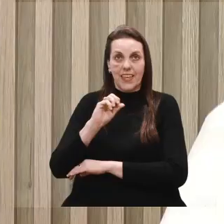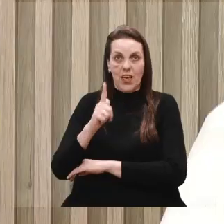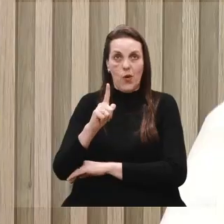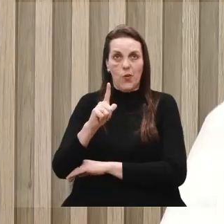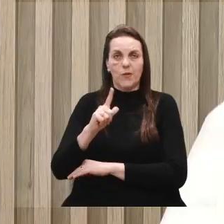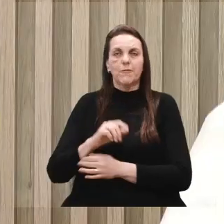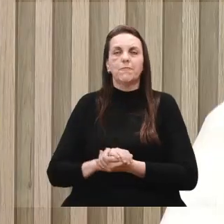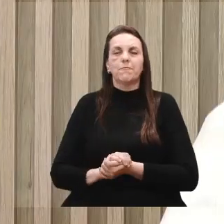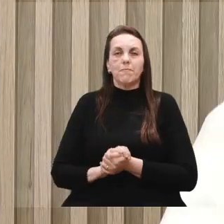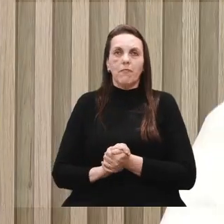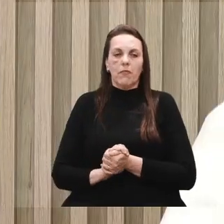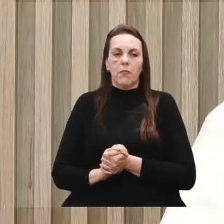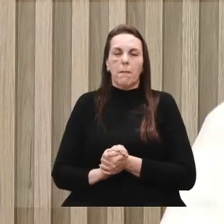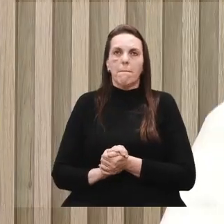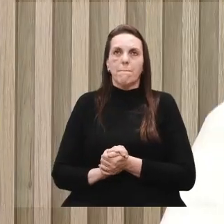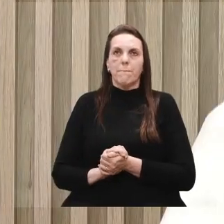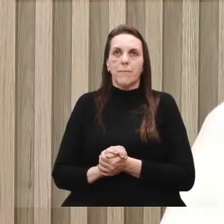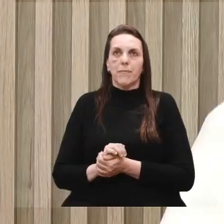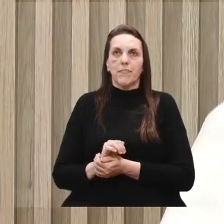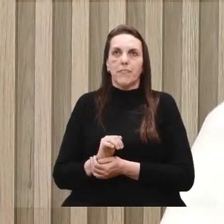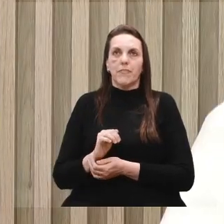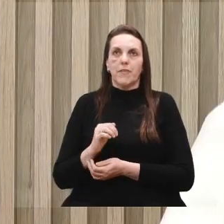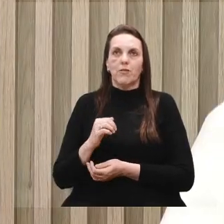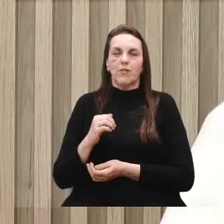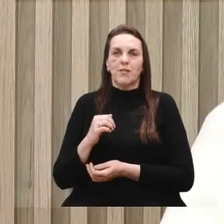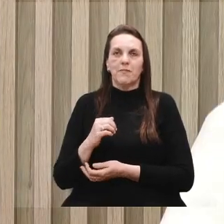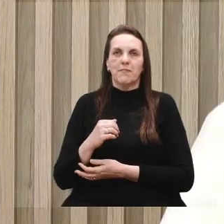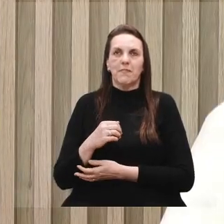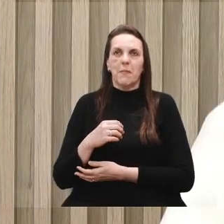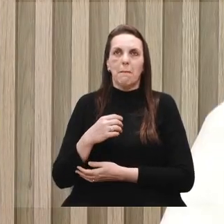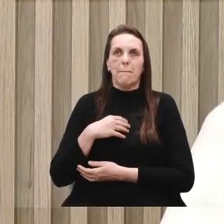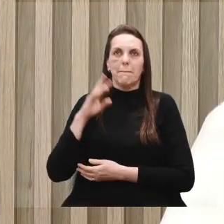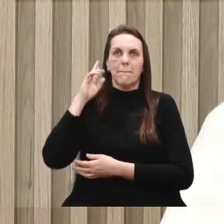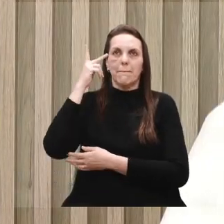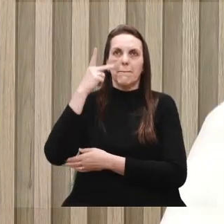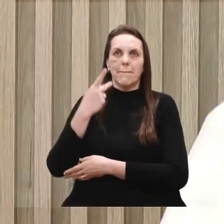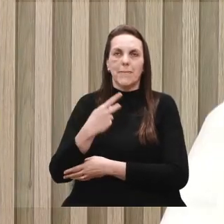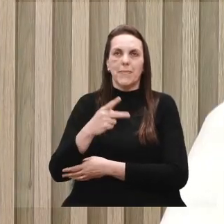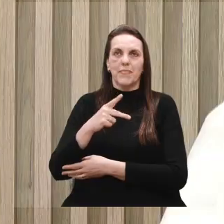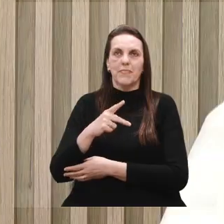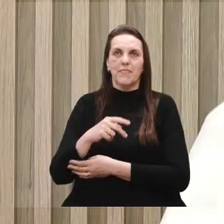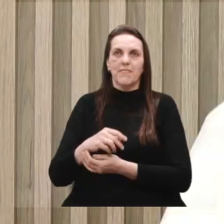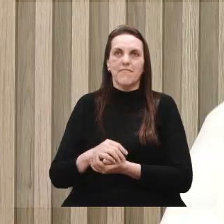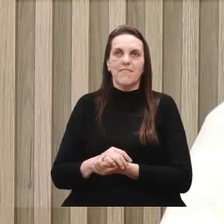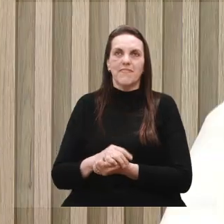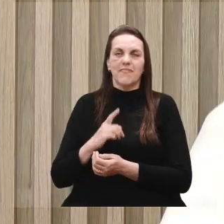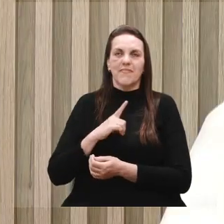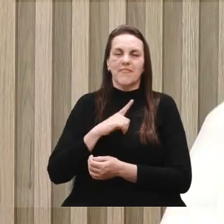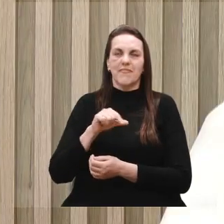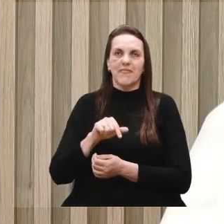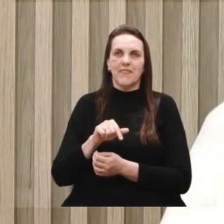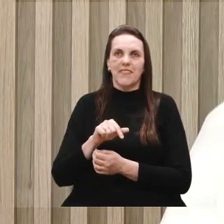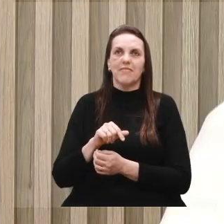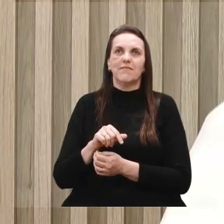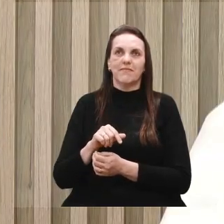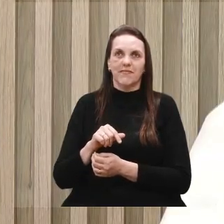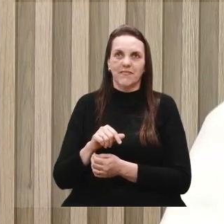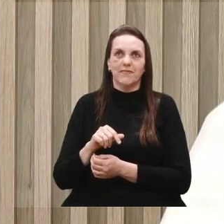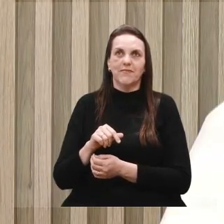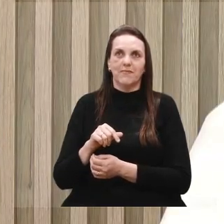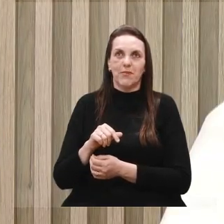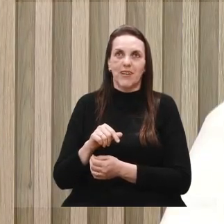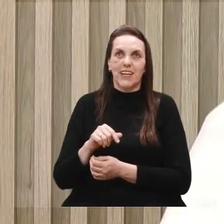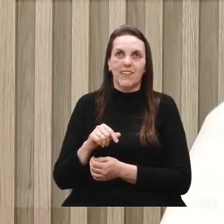né? E, nossa, há quanto tempo já que ela faleceu, a história dela está perpetuando e ainda segue. Inclusive, né, Poliana teve uma